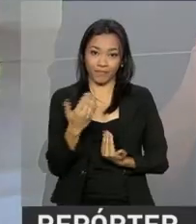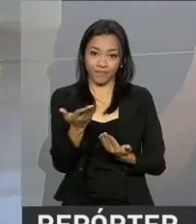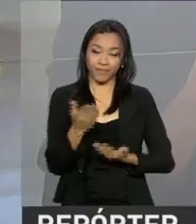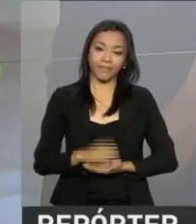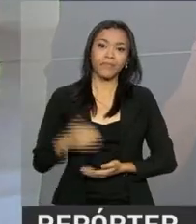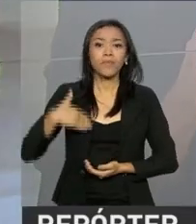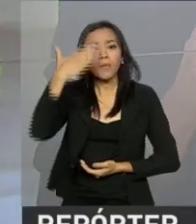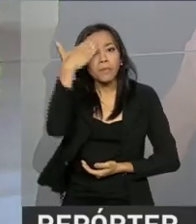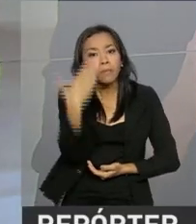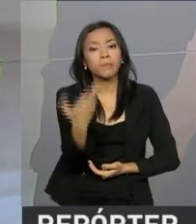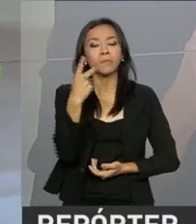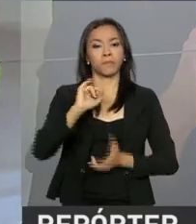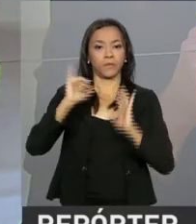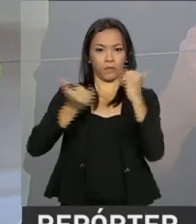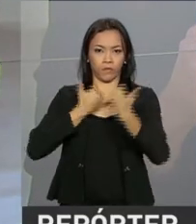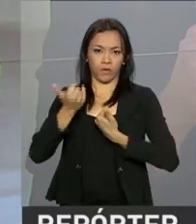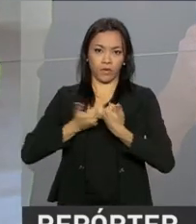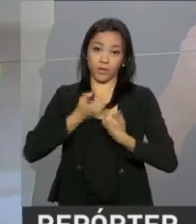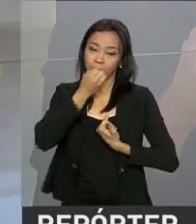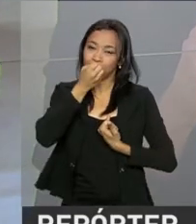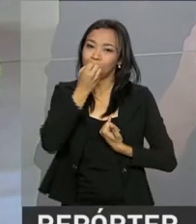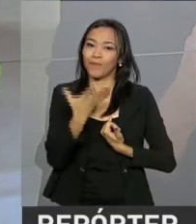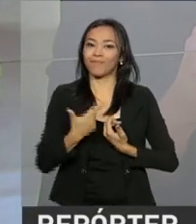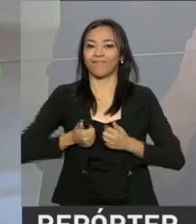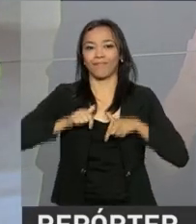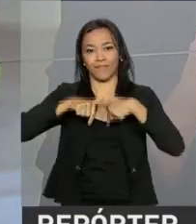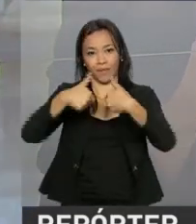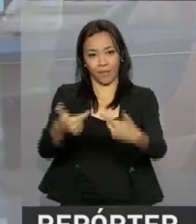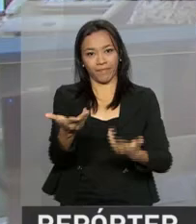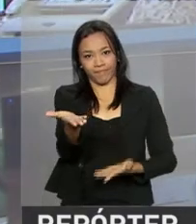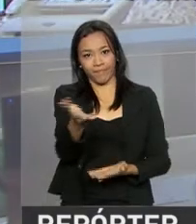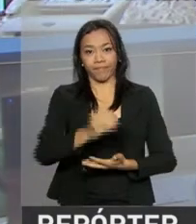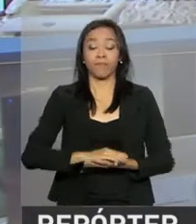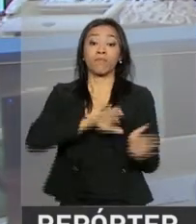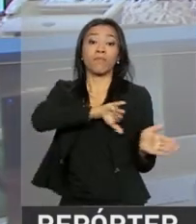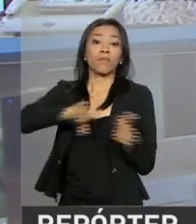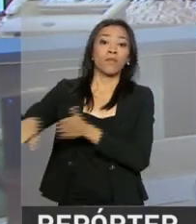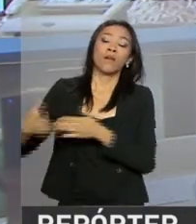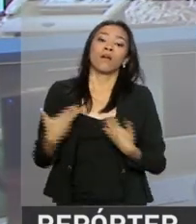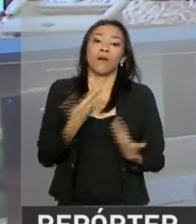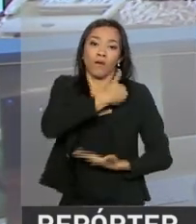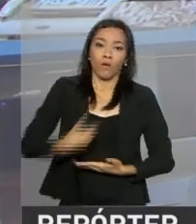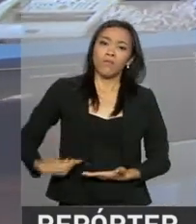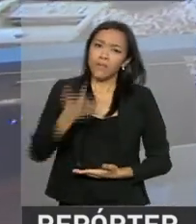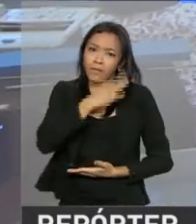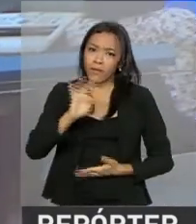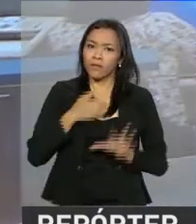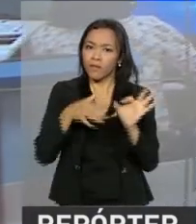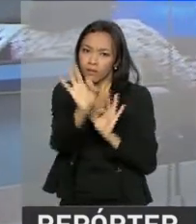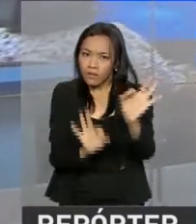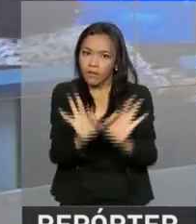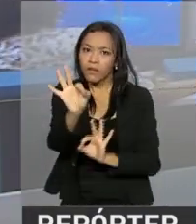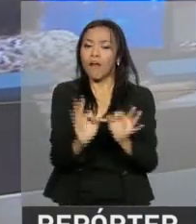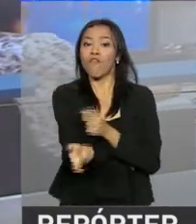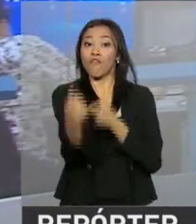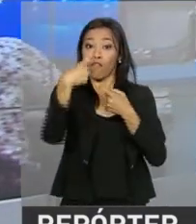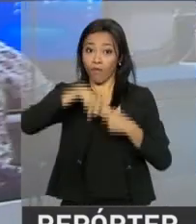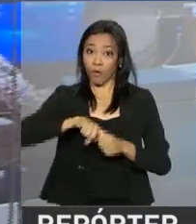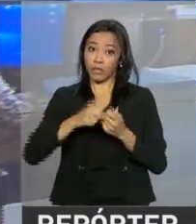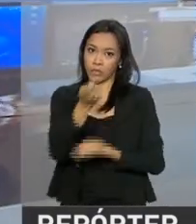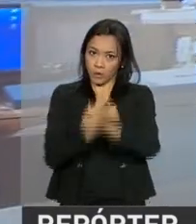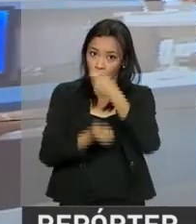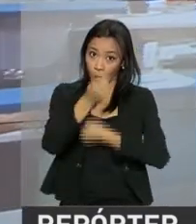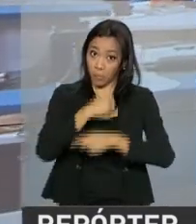obrigado pelas informações paula bom trabalho pra você o governo federal se prepara para a volta do crescimento econômico